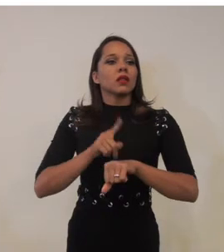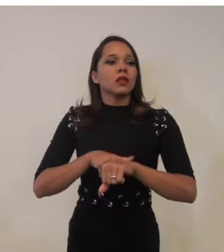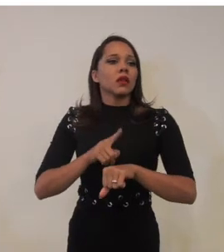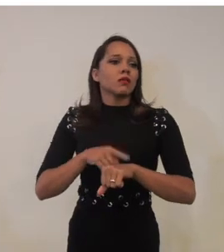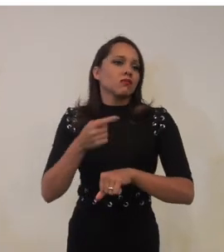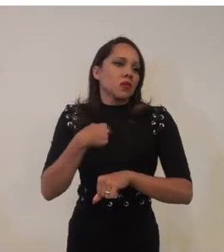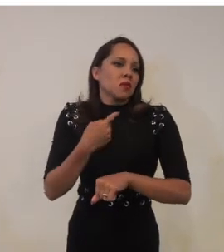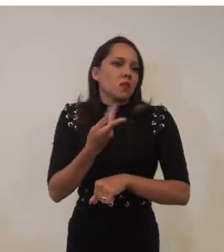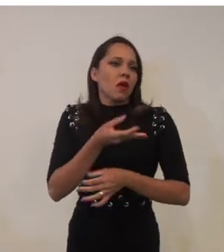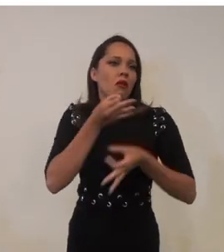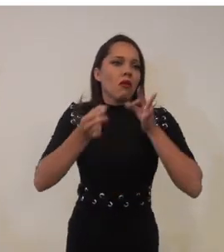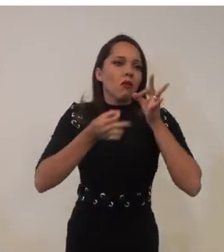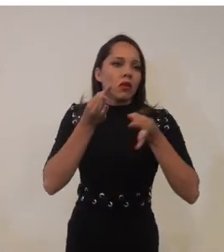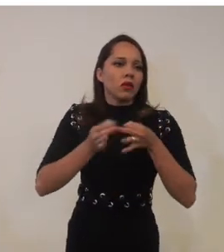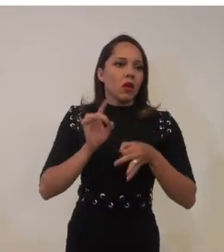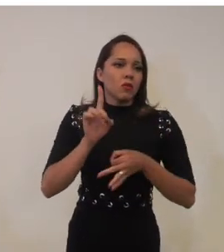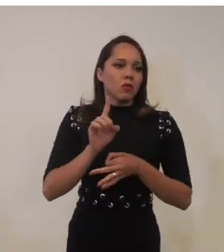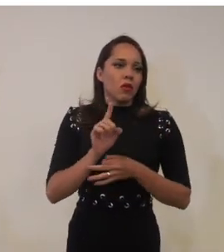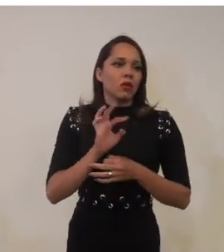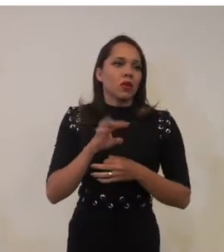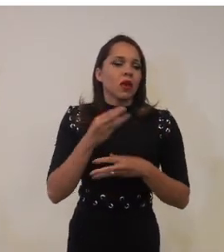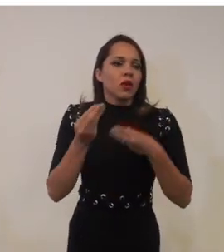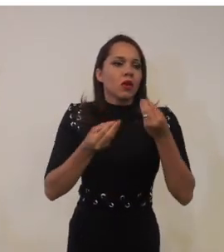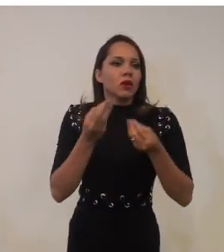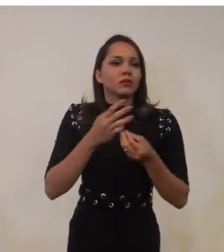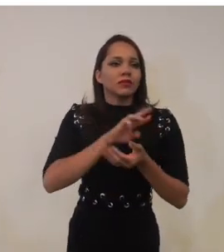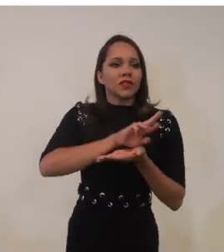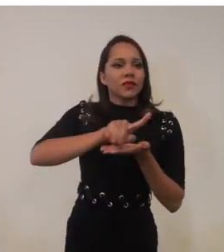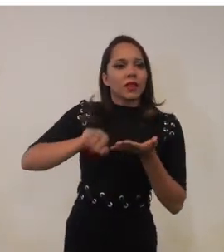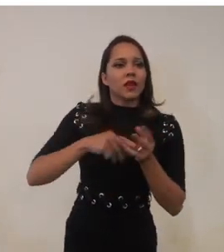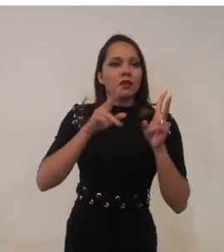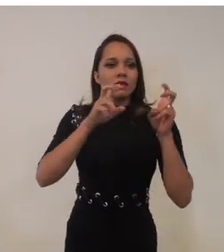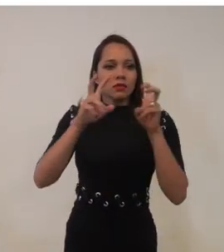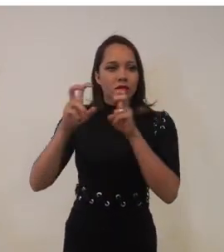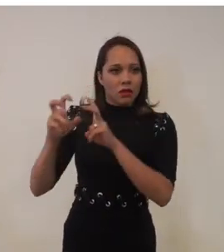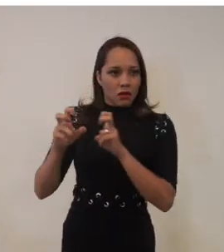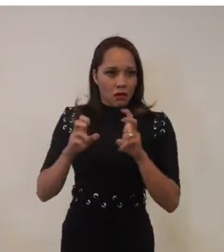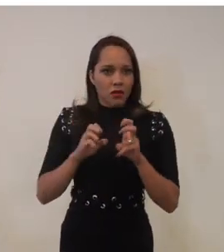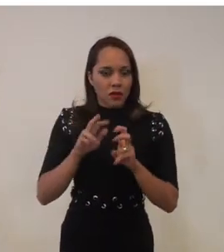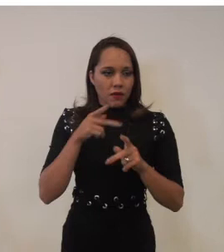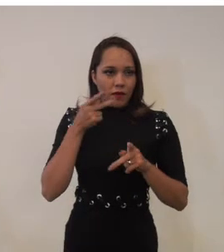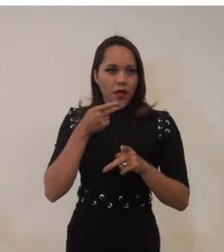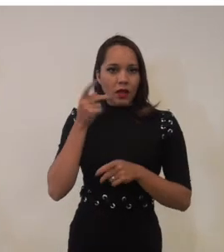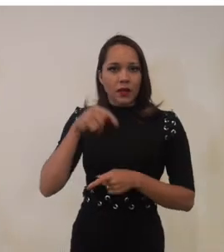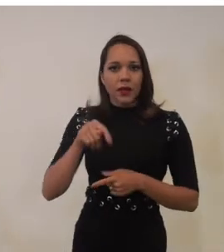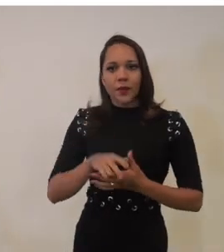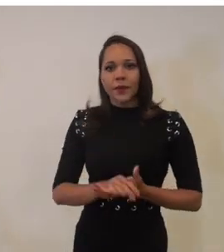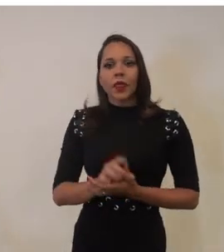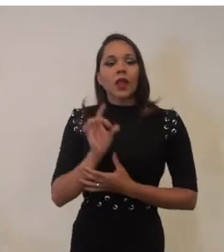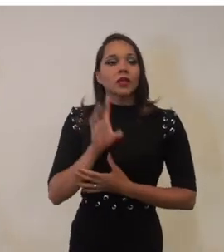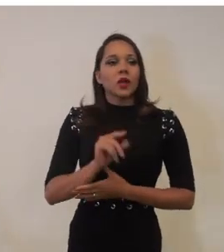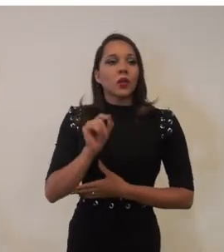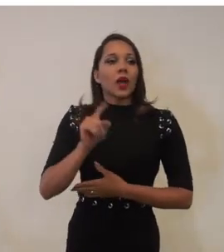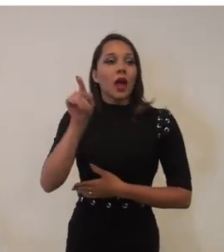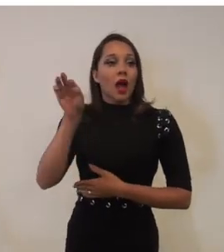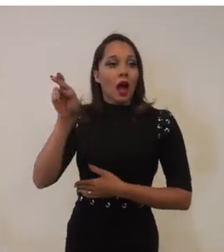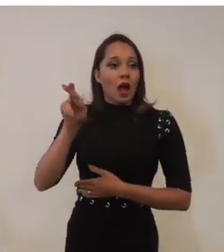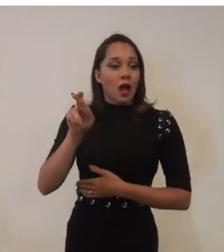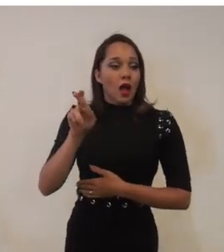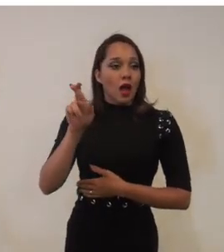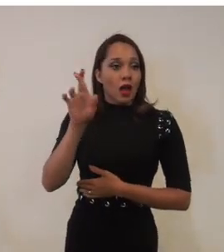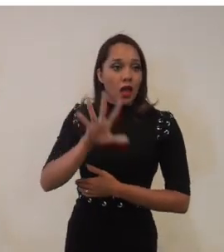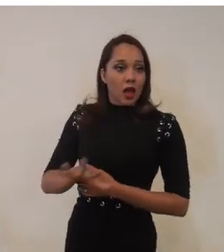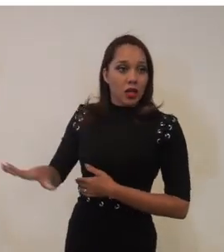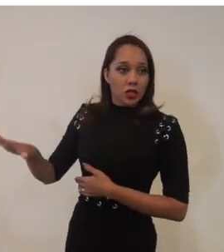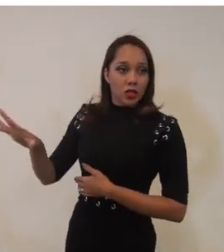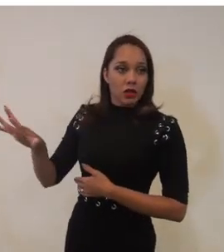comentar os vários pontos levantados aqui, né? É realmente, a região é, se formos